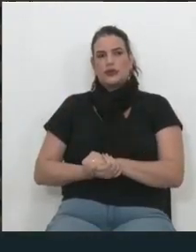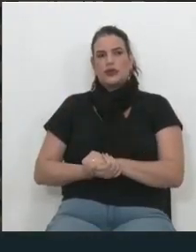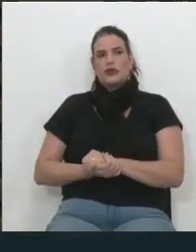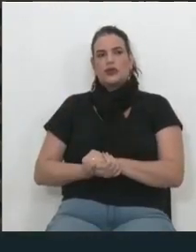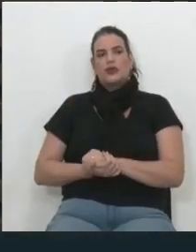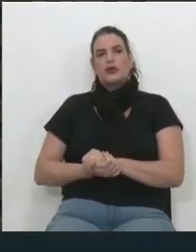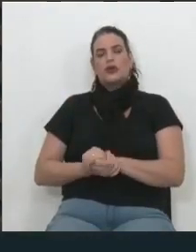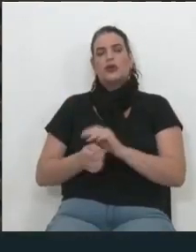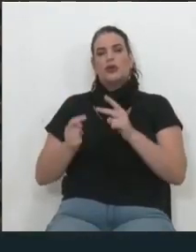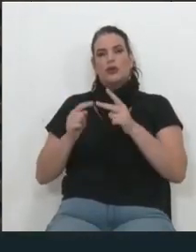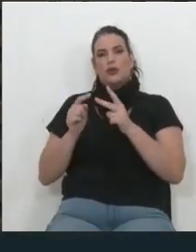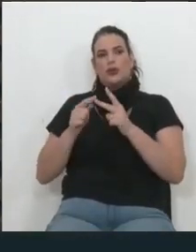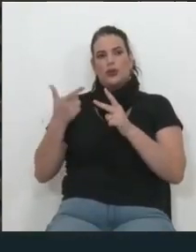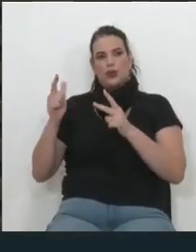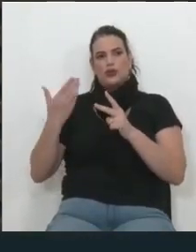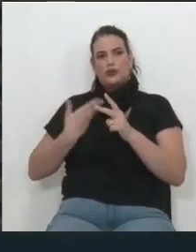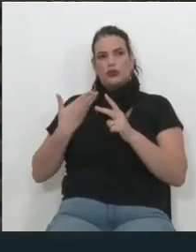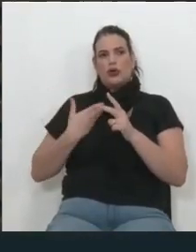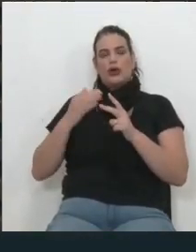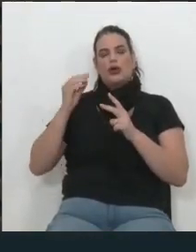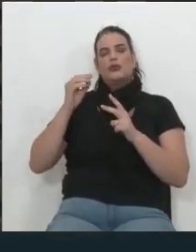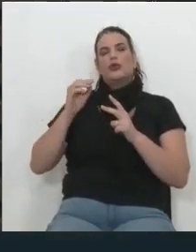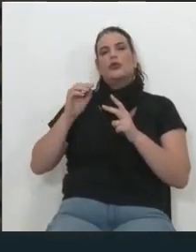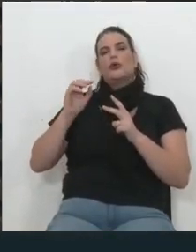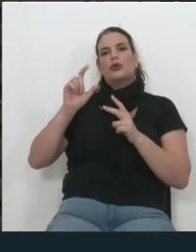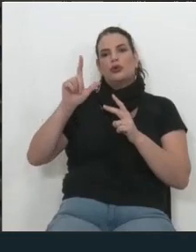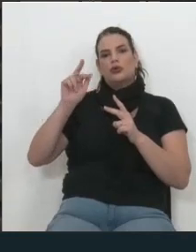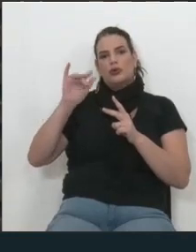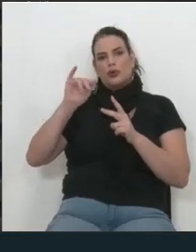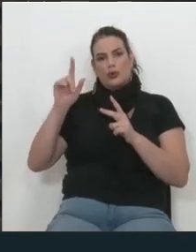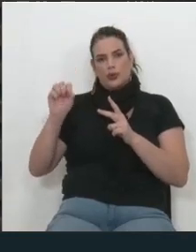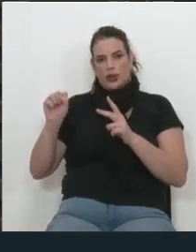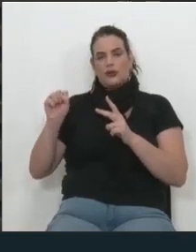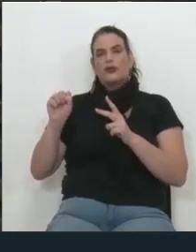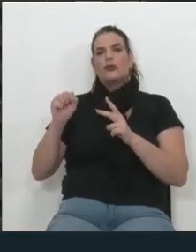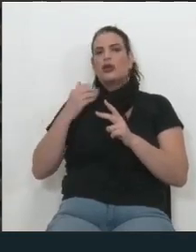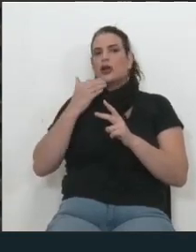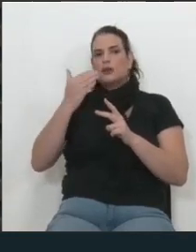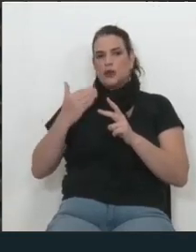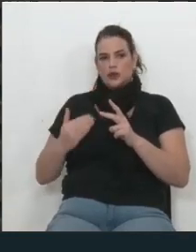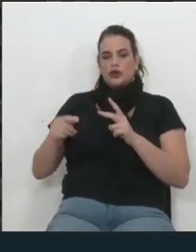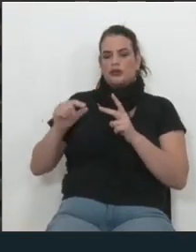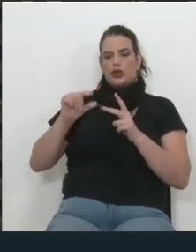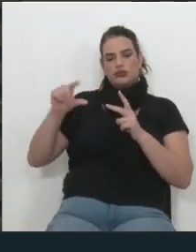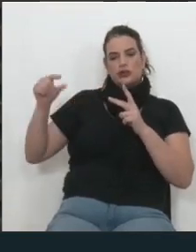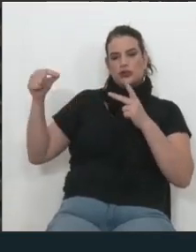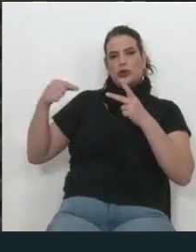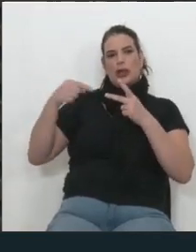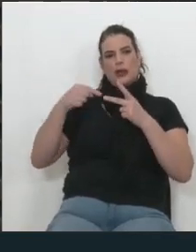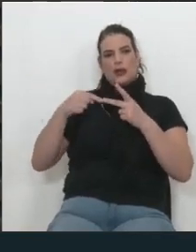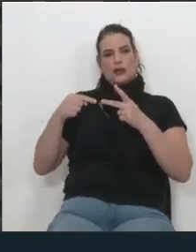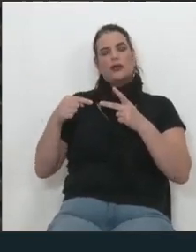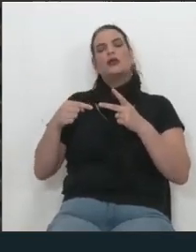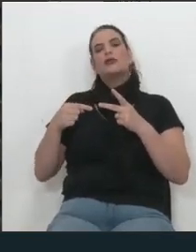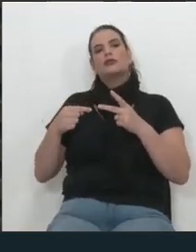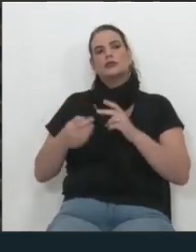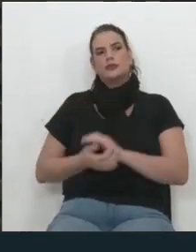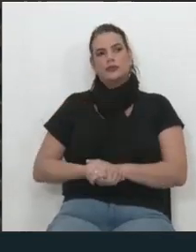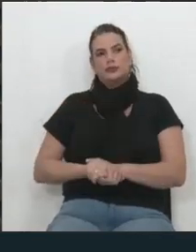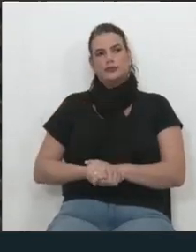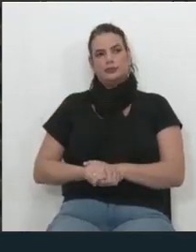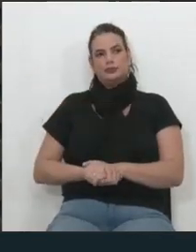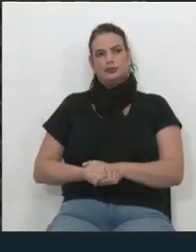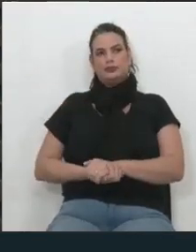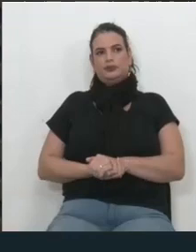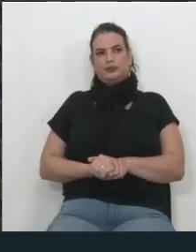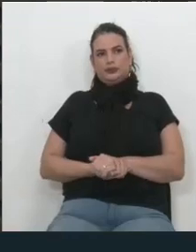E o outro vereador, meu amigo, seu Luiz. O seu Luiz pediu para que eu indicasse ele para essa daí. Tá bom, senhor presidente? Estou